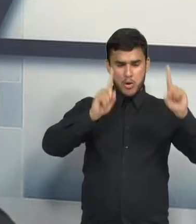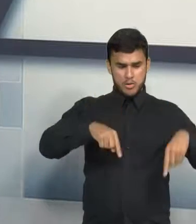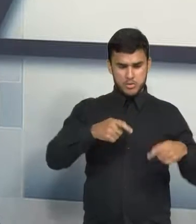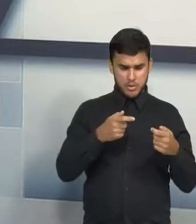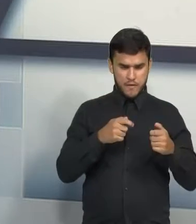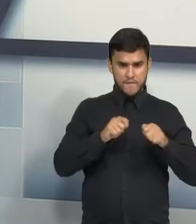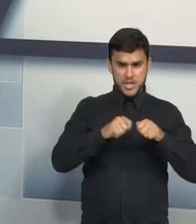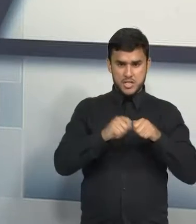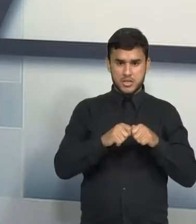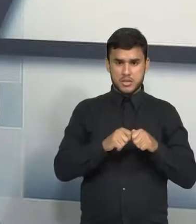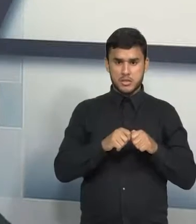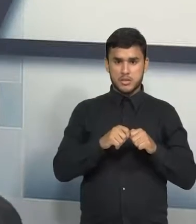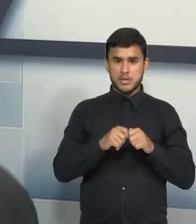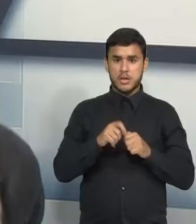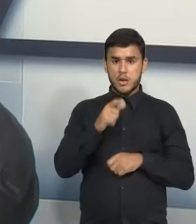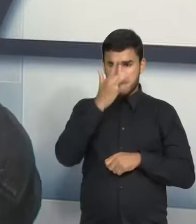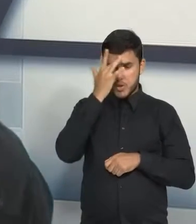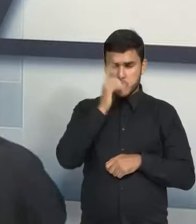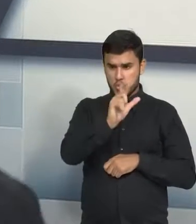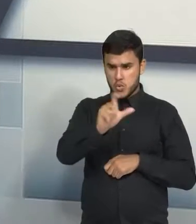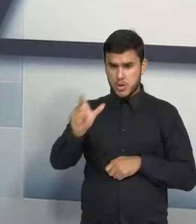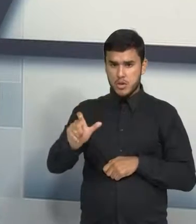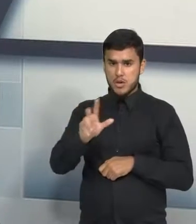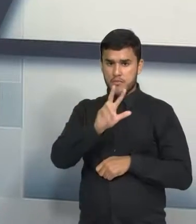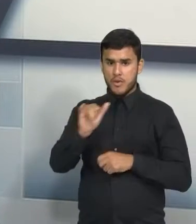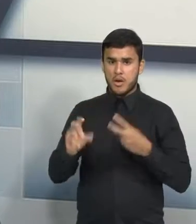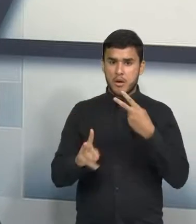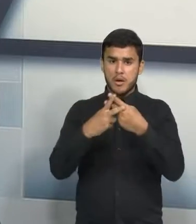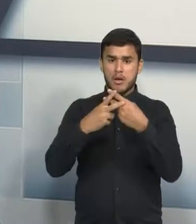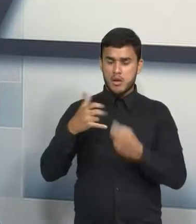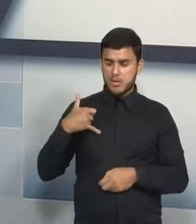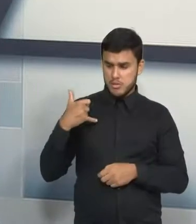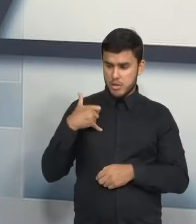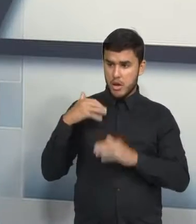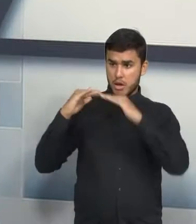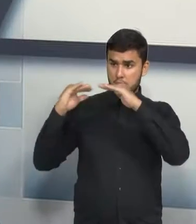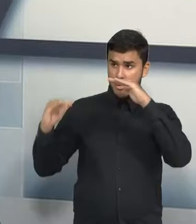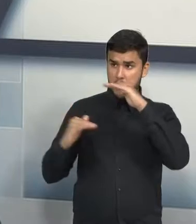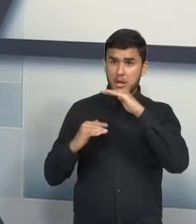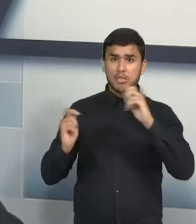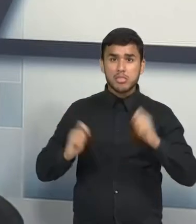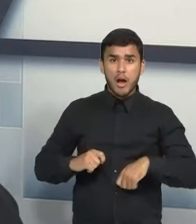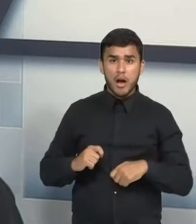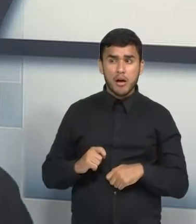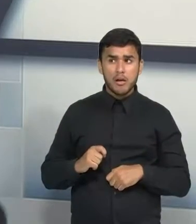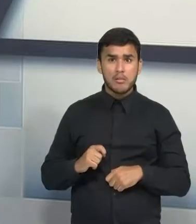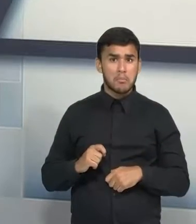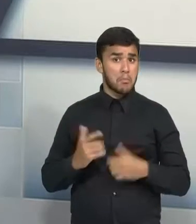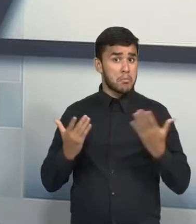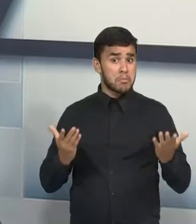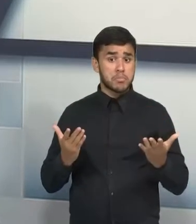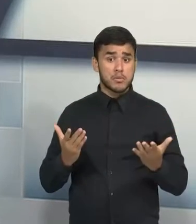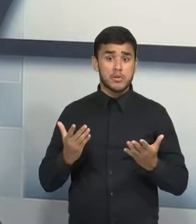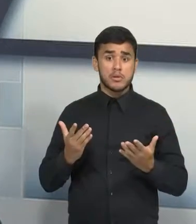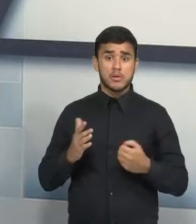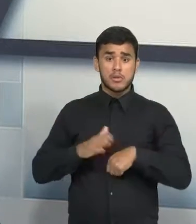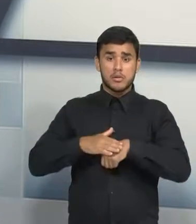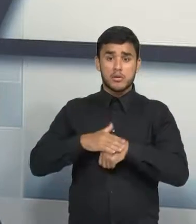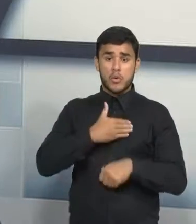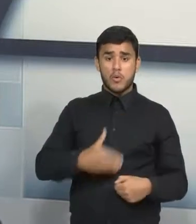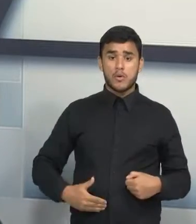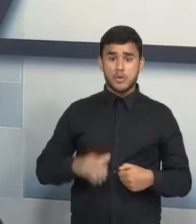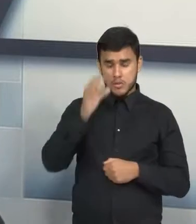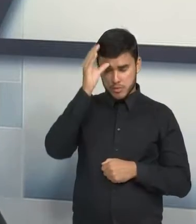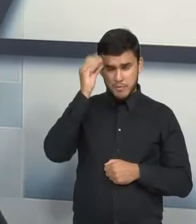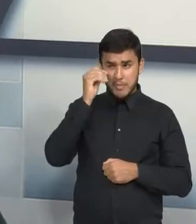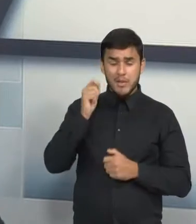tal de progressão de pena, pode mudar a maioridade penal dos menores, ele não pode fazer nada, coisa